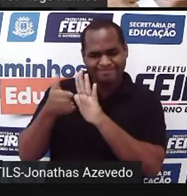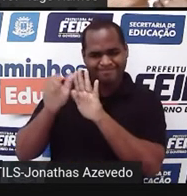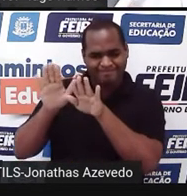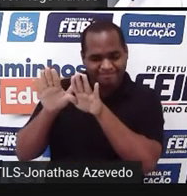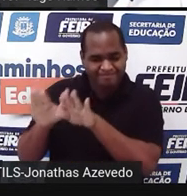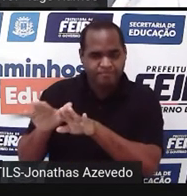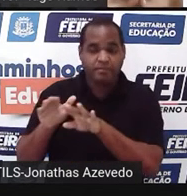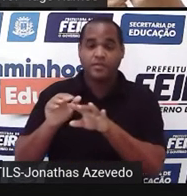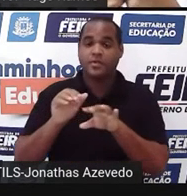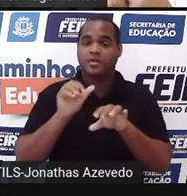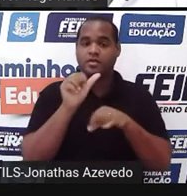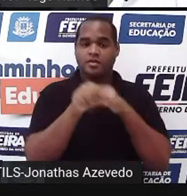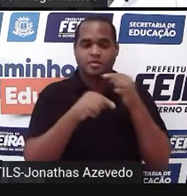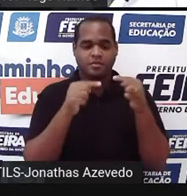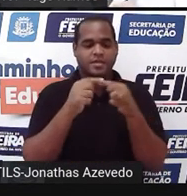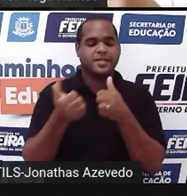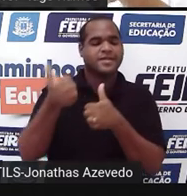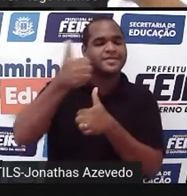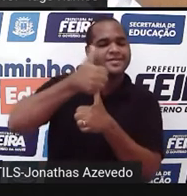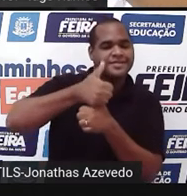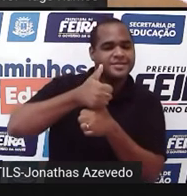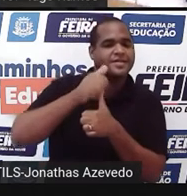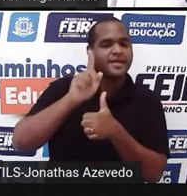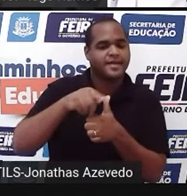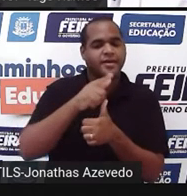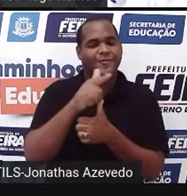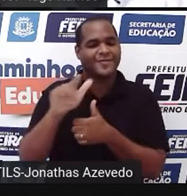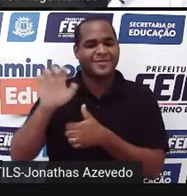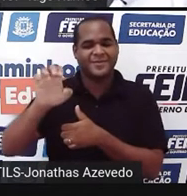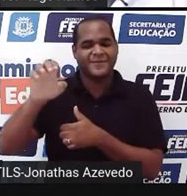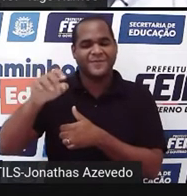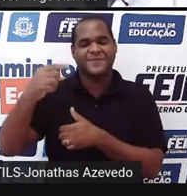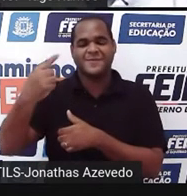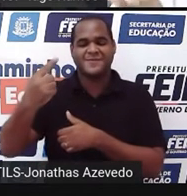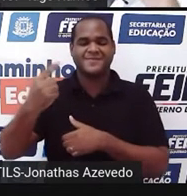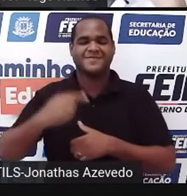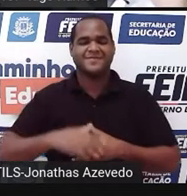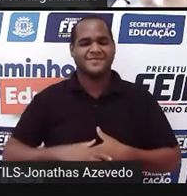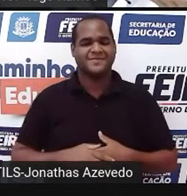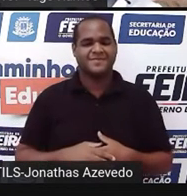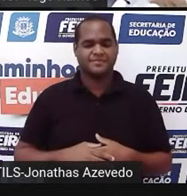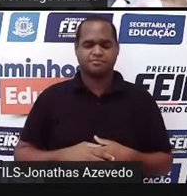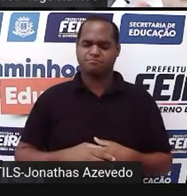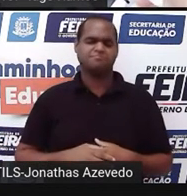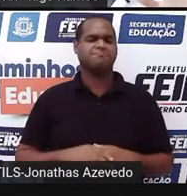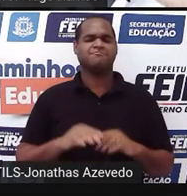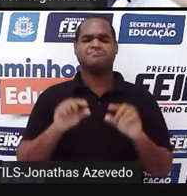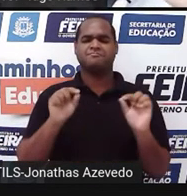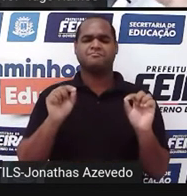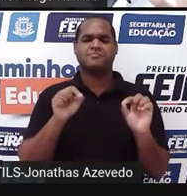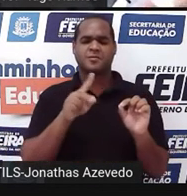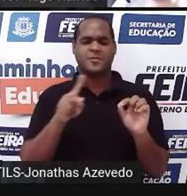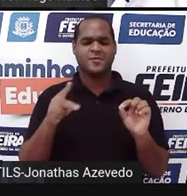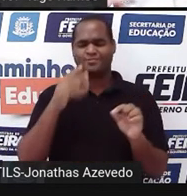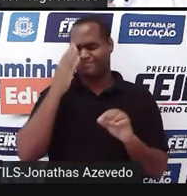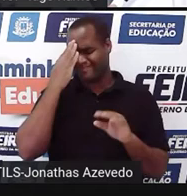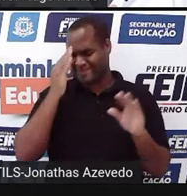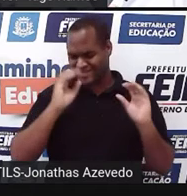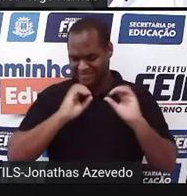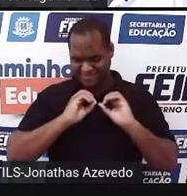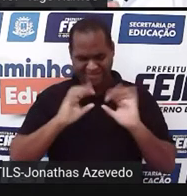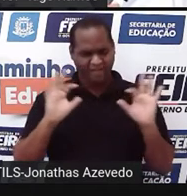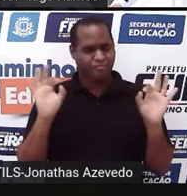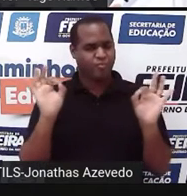a gente aplica a substituição na outra equação o professor ainda não